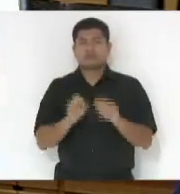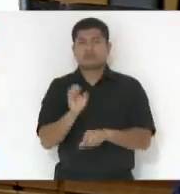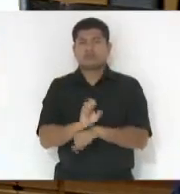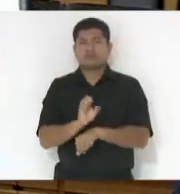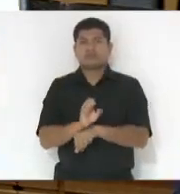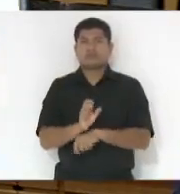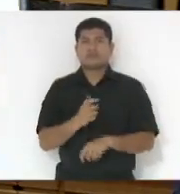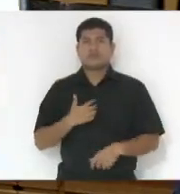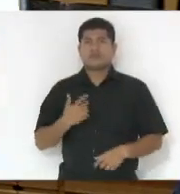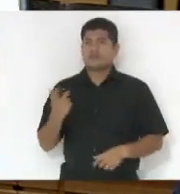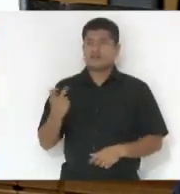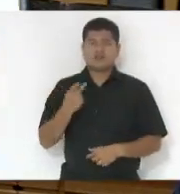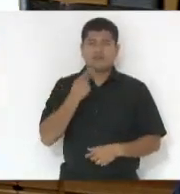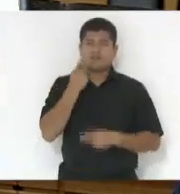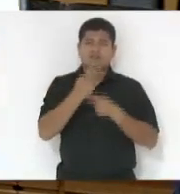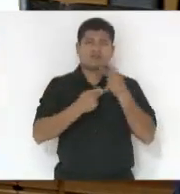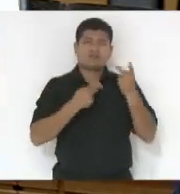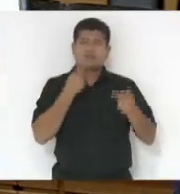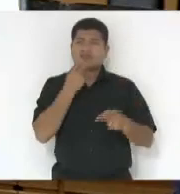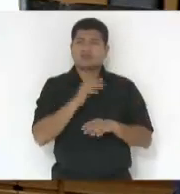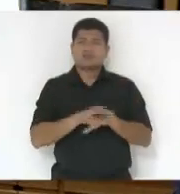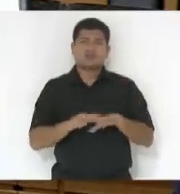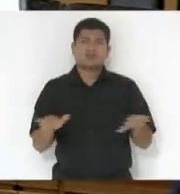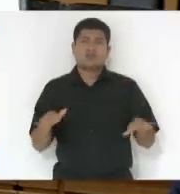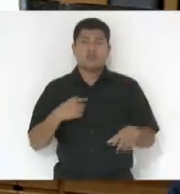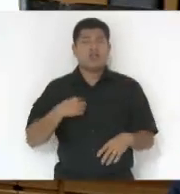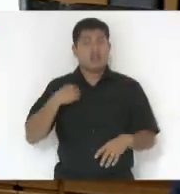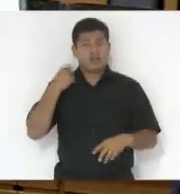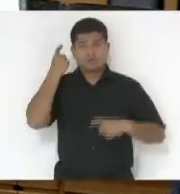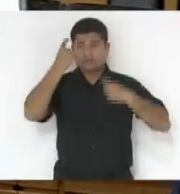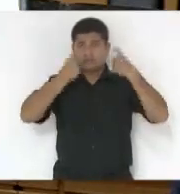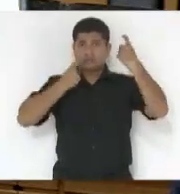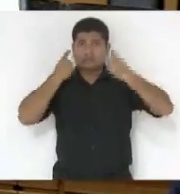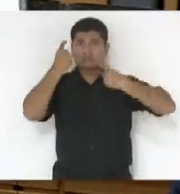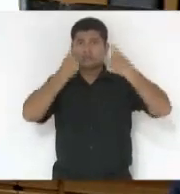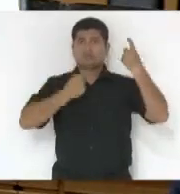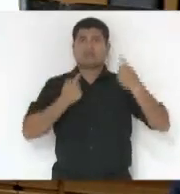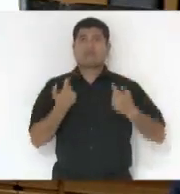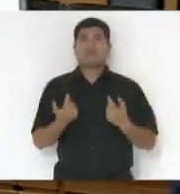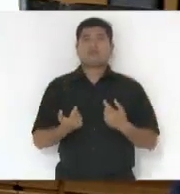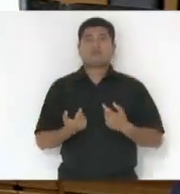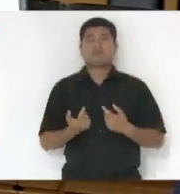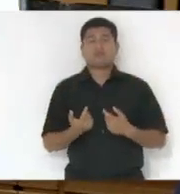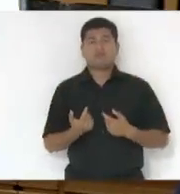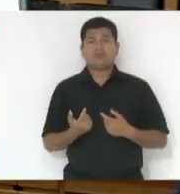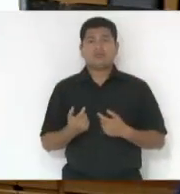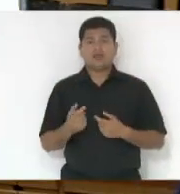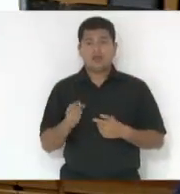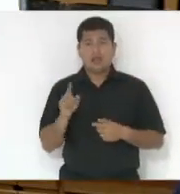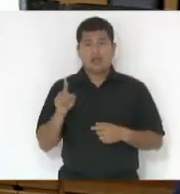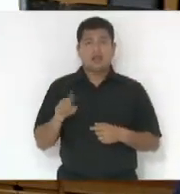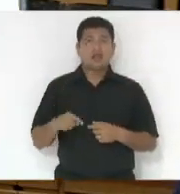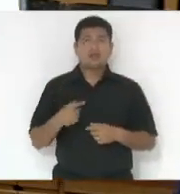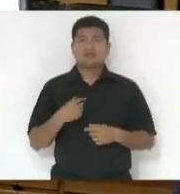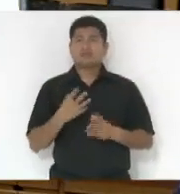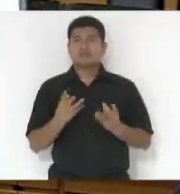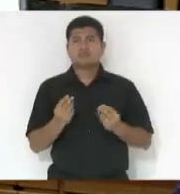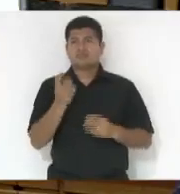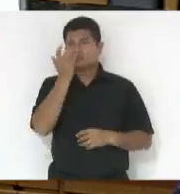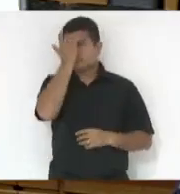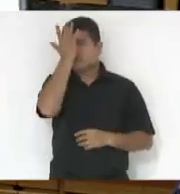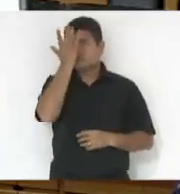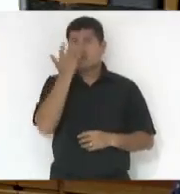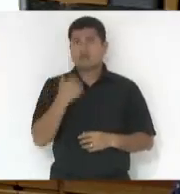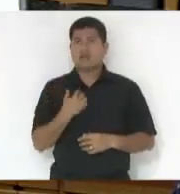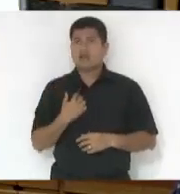uma falácia. Eu fico muito preocupado, e aqui eu entro numa questão, é muito fácil fazer um caça